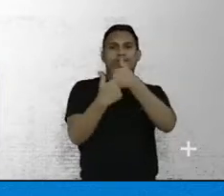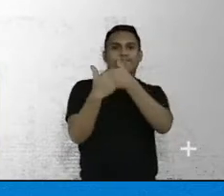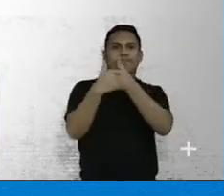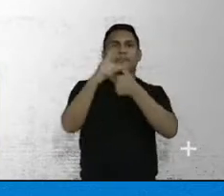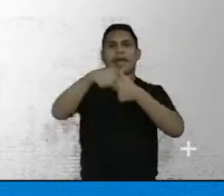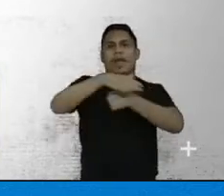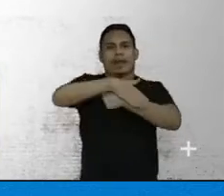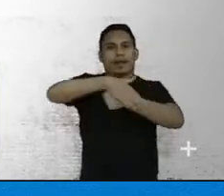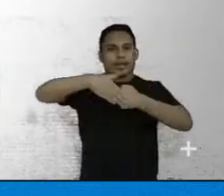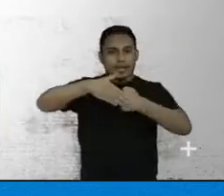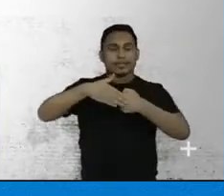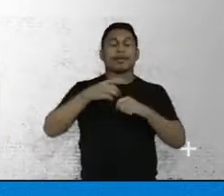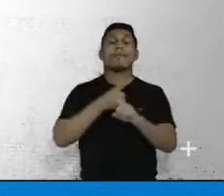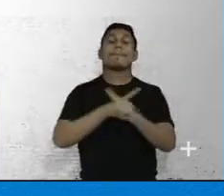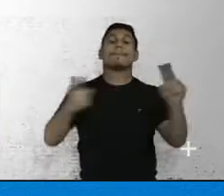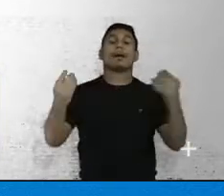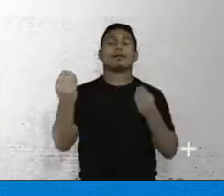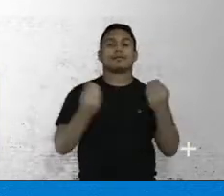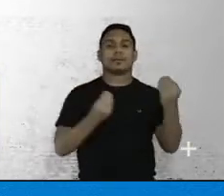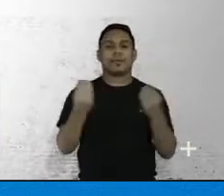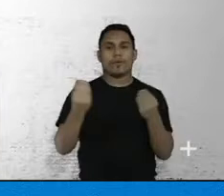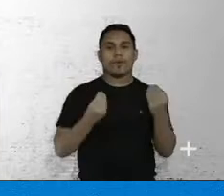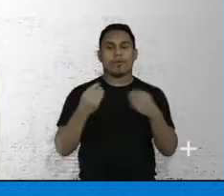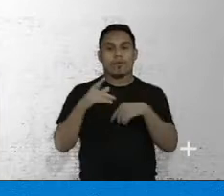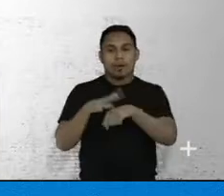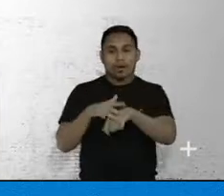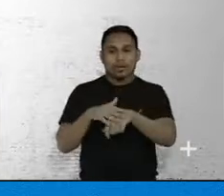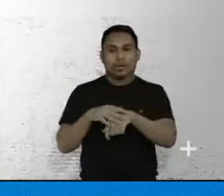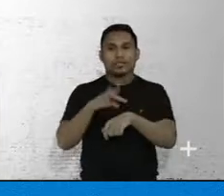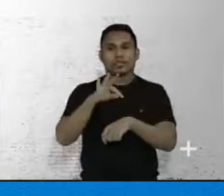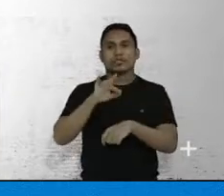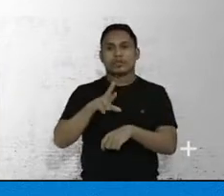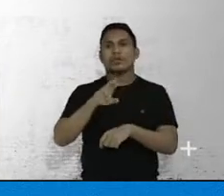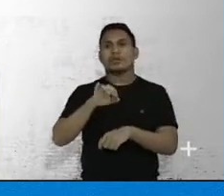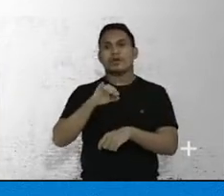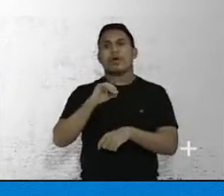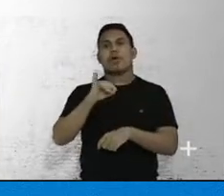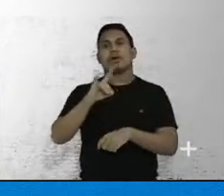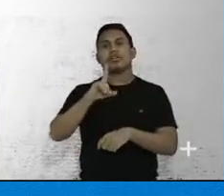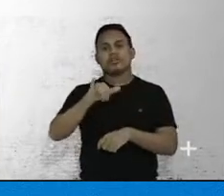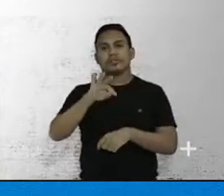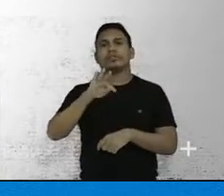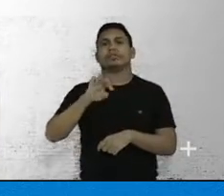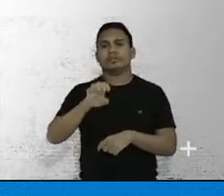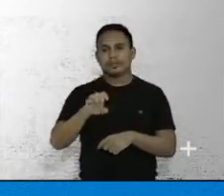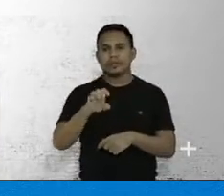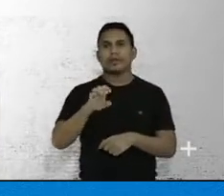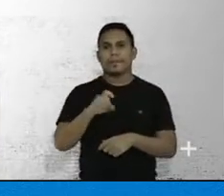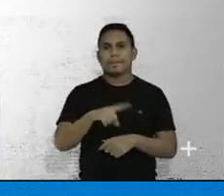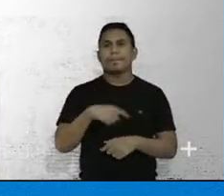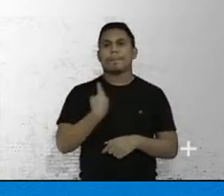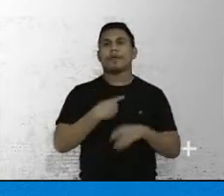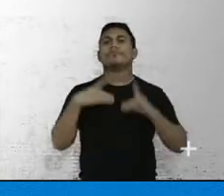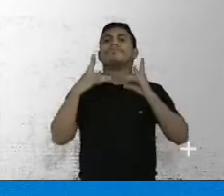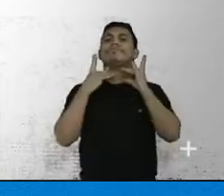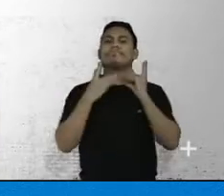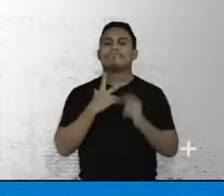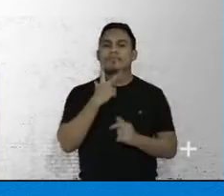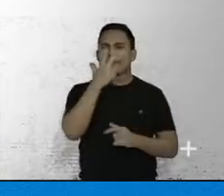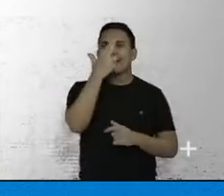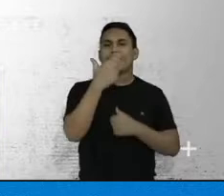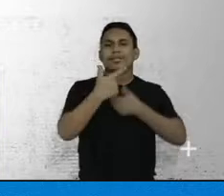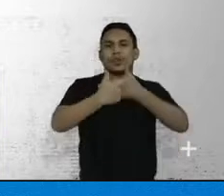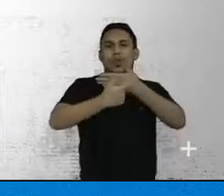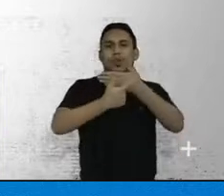tem uma doença de Hashimoto, uma tiroidite de Hashimoto, a nossa tireoide, ela fica parecendo um queijo suíço, aquele cheio